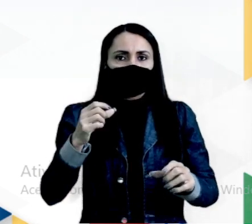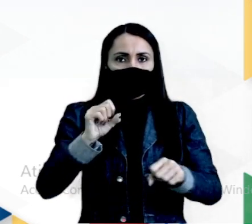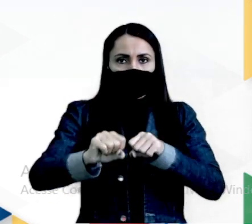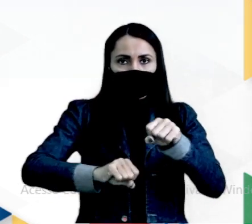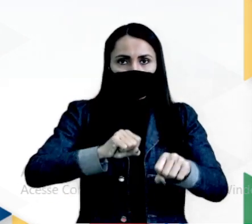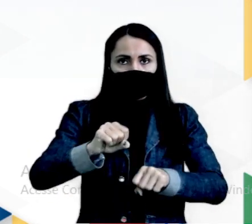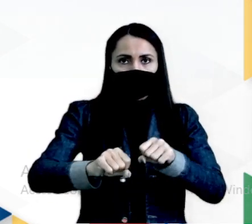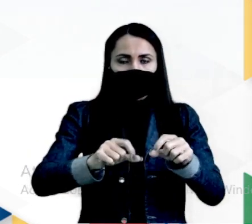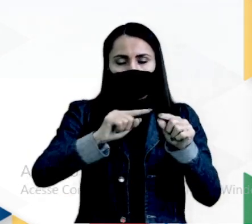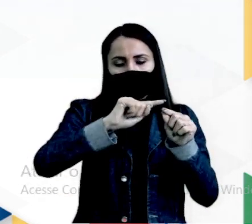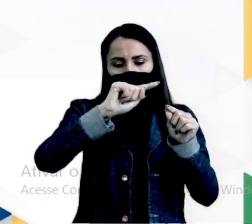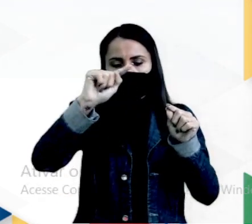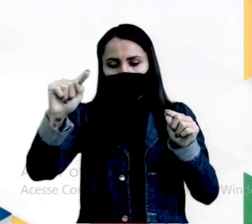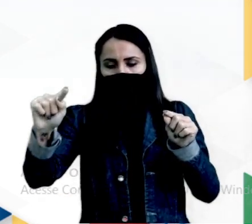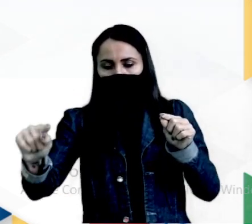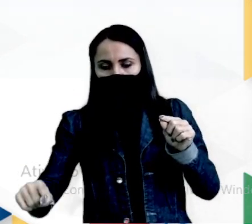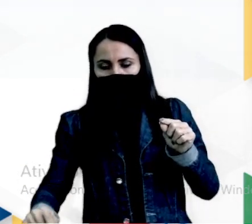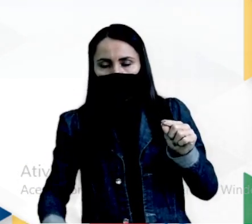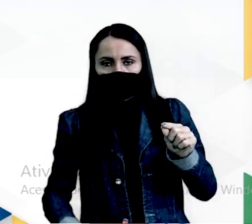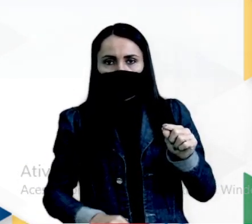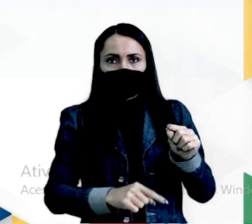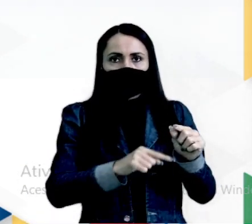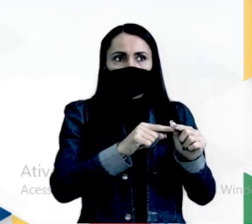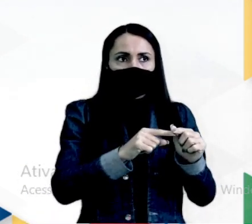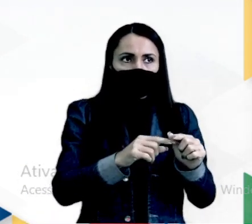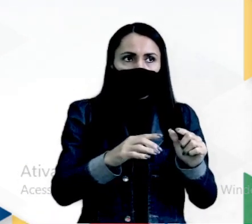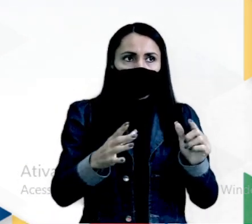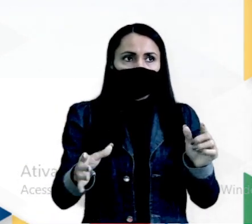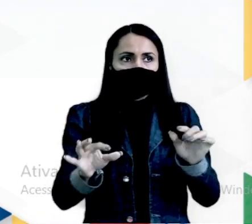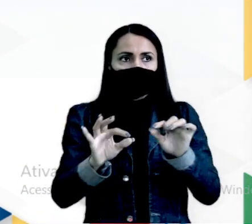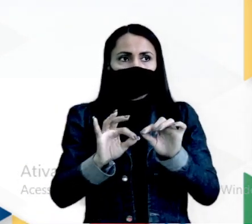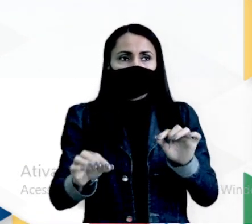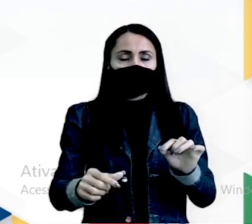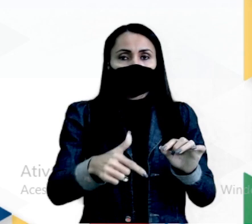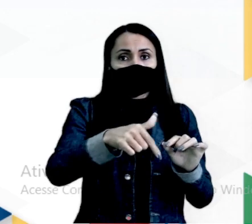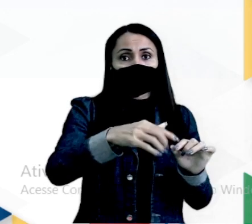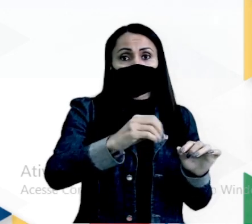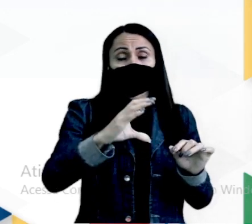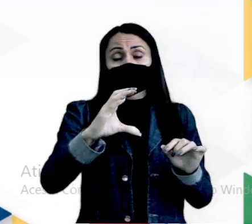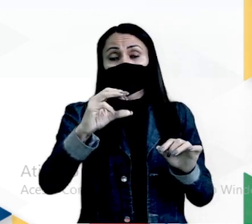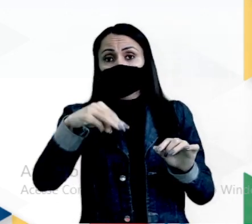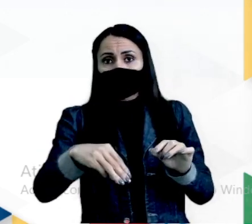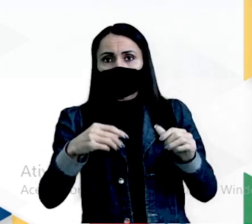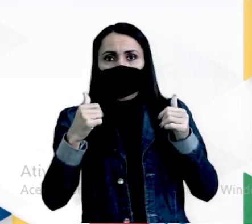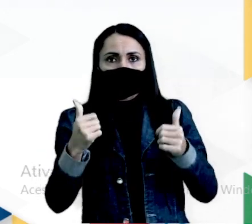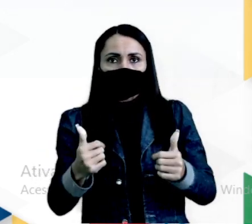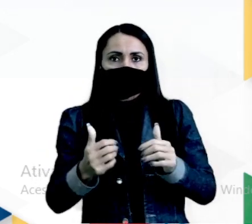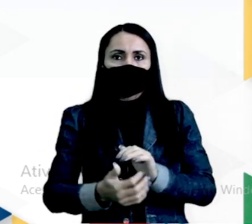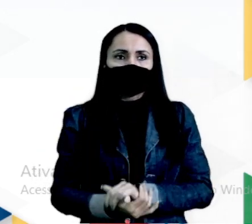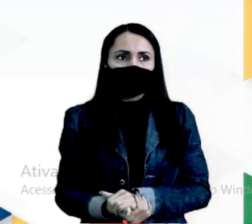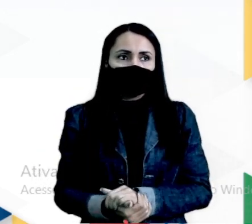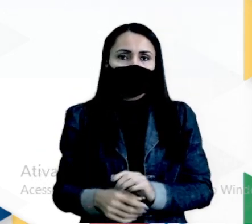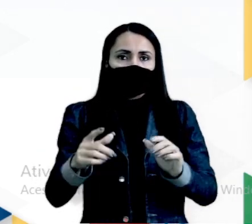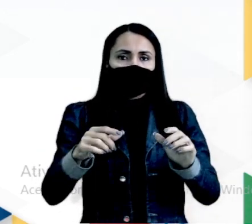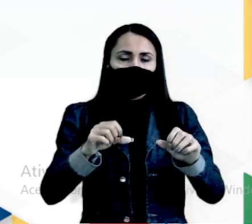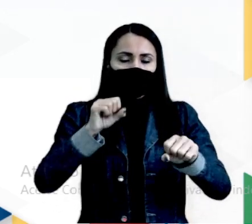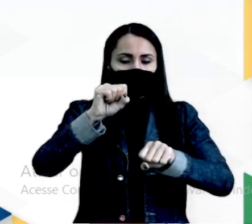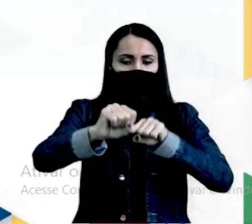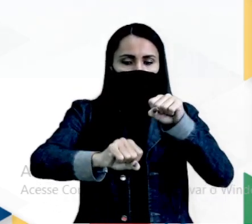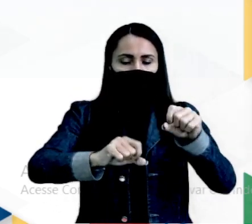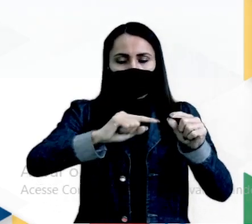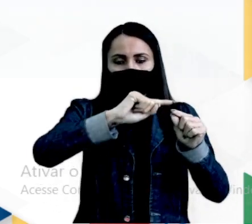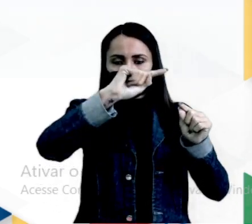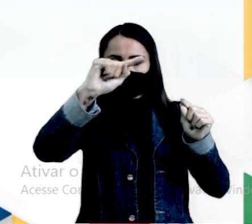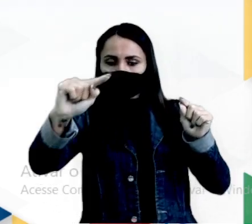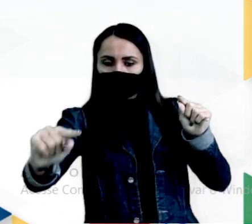tem um diâmetro com a medida do comprimento de 70 centímetros, tá? Então, quando ela gira